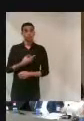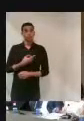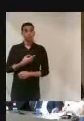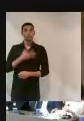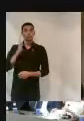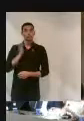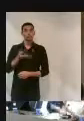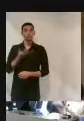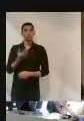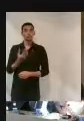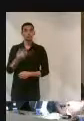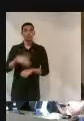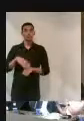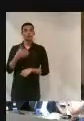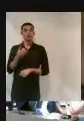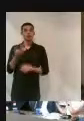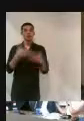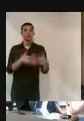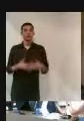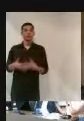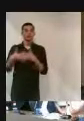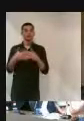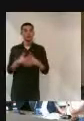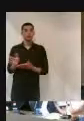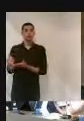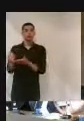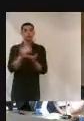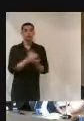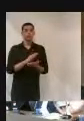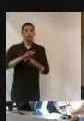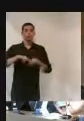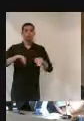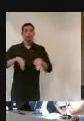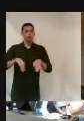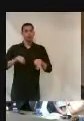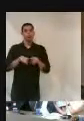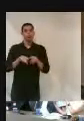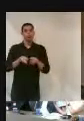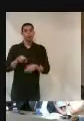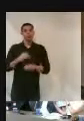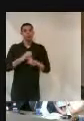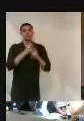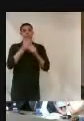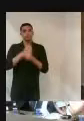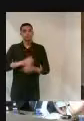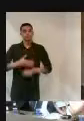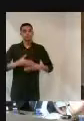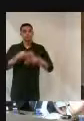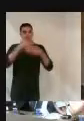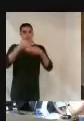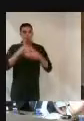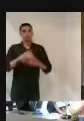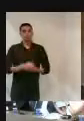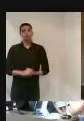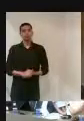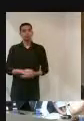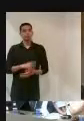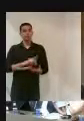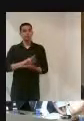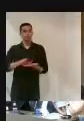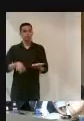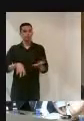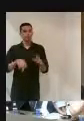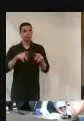para coleta seletiva, além de outros equipamentos, reforma de galpão, esteira, enfim, uma série